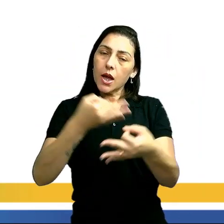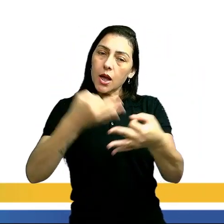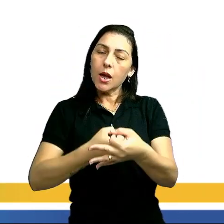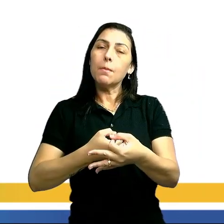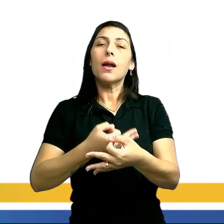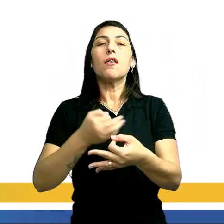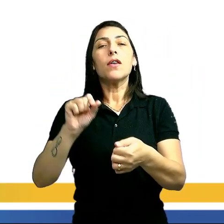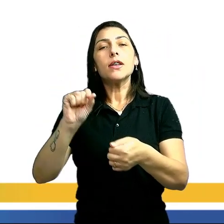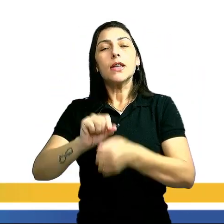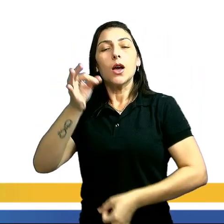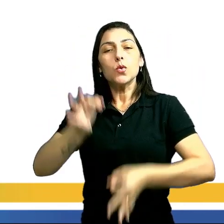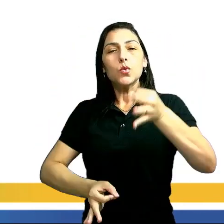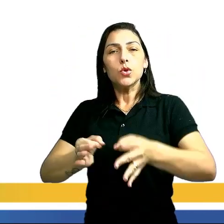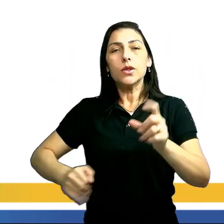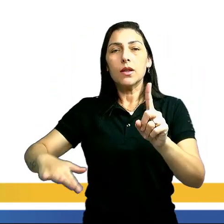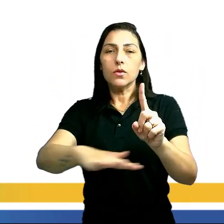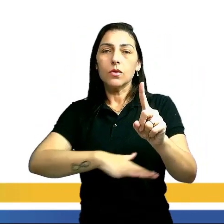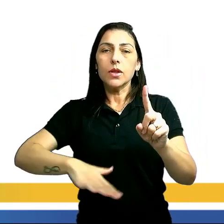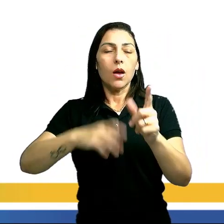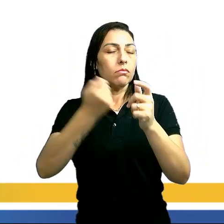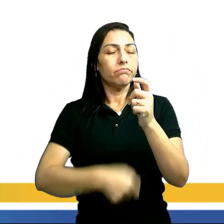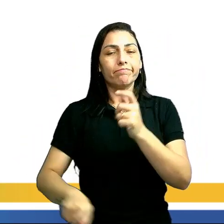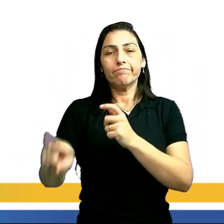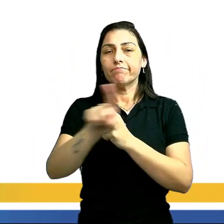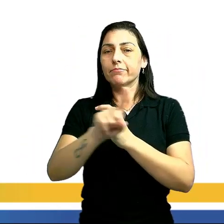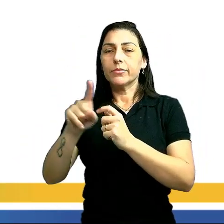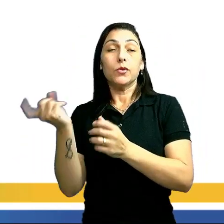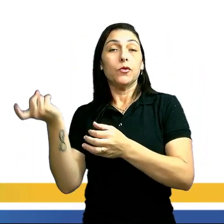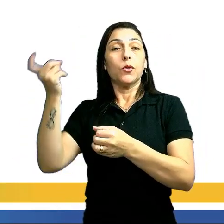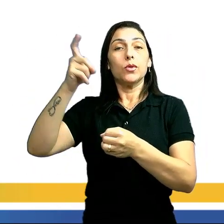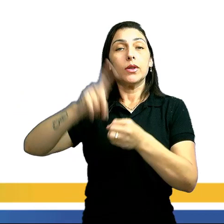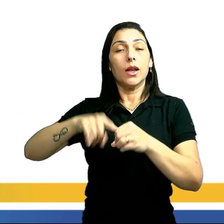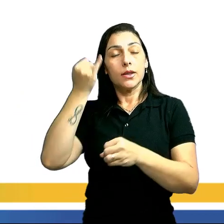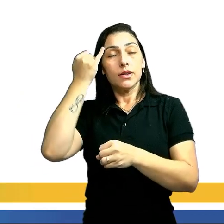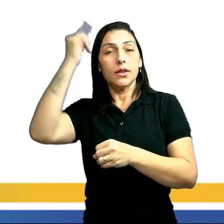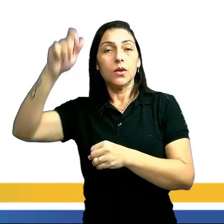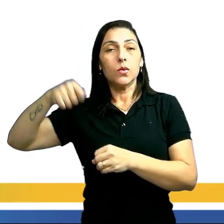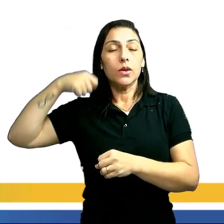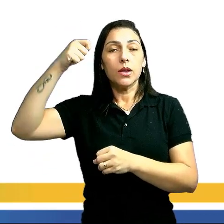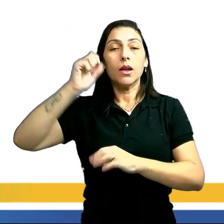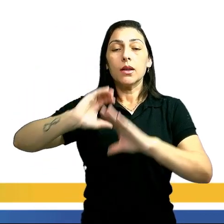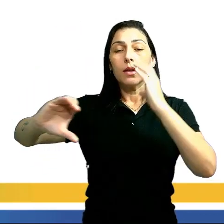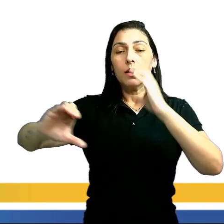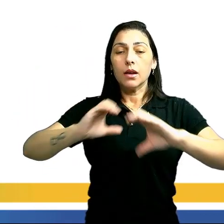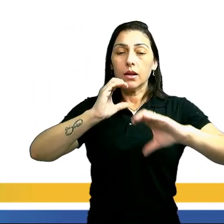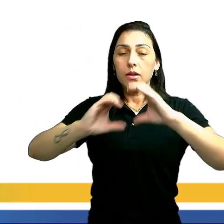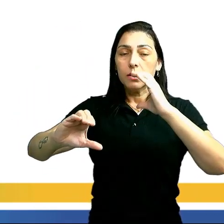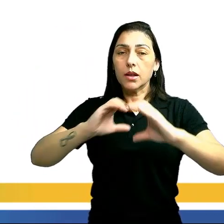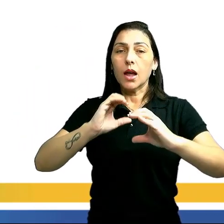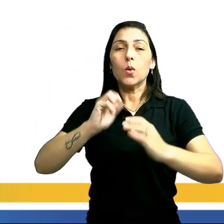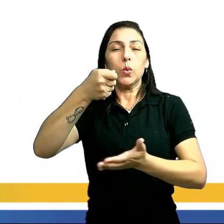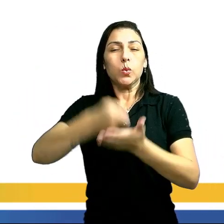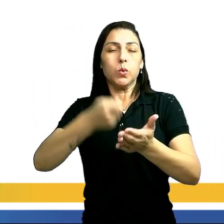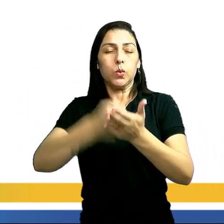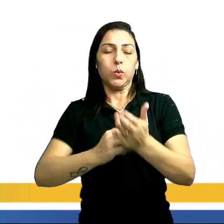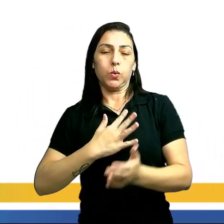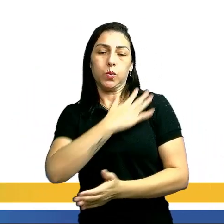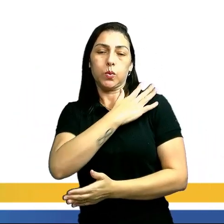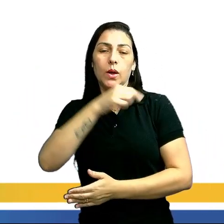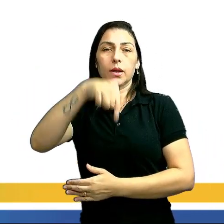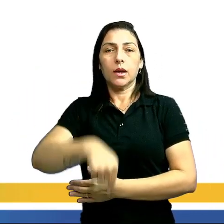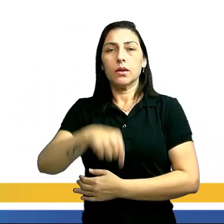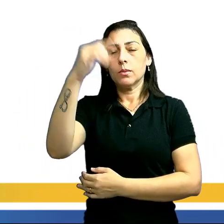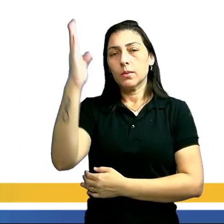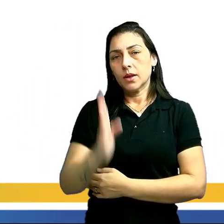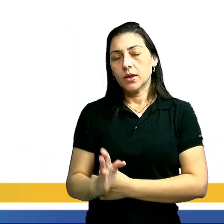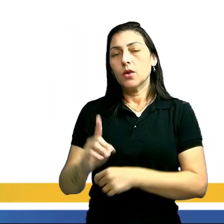a justiça social. E aí eu não preciso retomar a ideia dos artistas que cantaram contra a ditadura militar aqui no